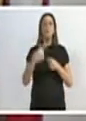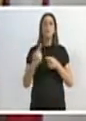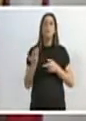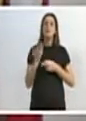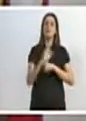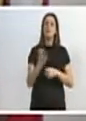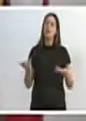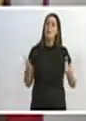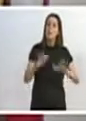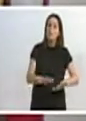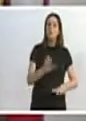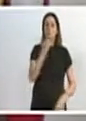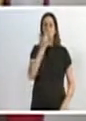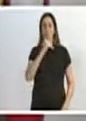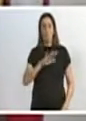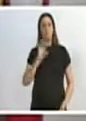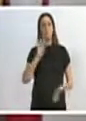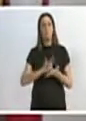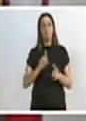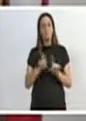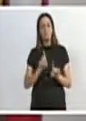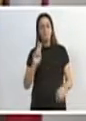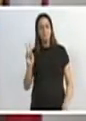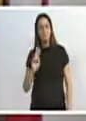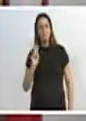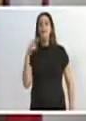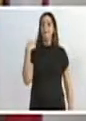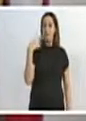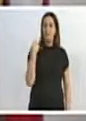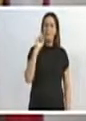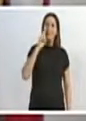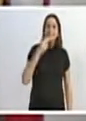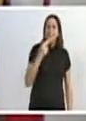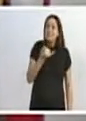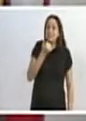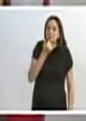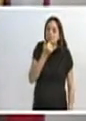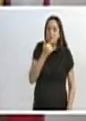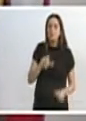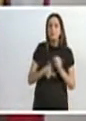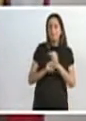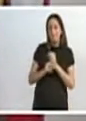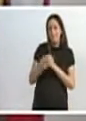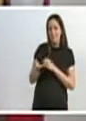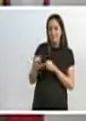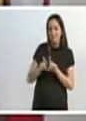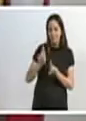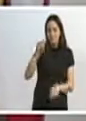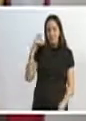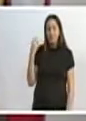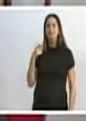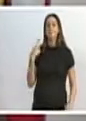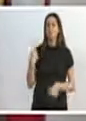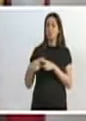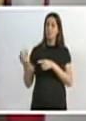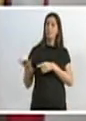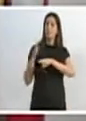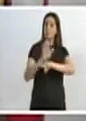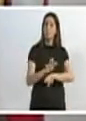Então, reconhecimento através... A vereadora Helenice, como secretária de Educação, desculpa, vereadora, mas reconhecer a Vossa Excelência que deu as